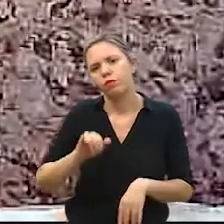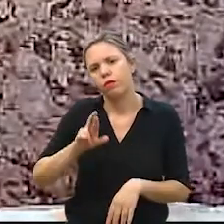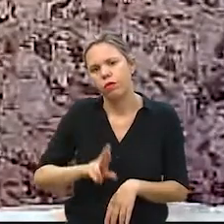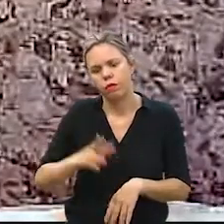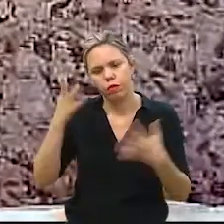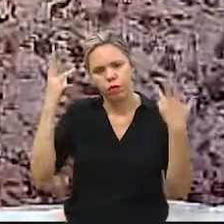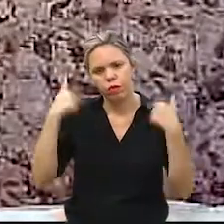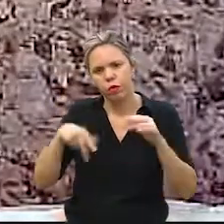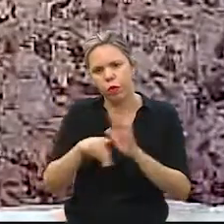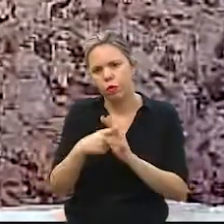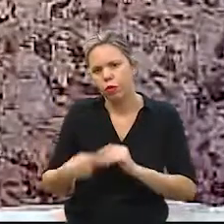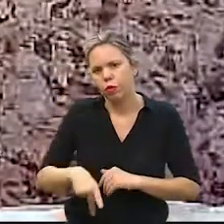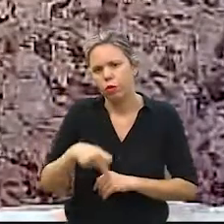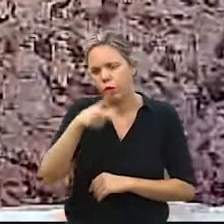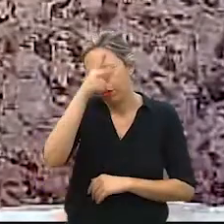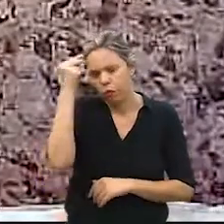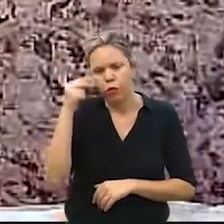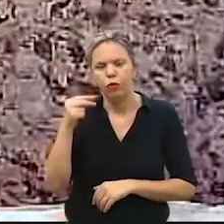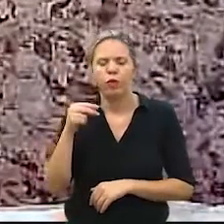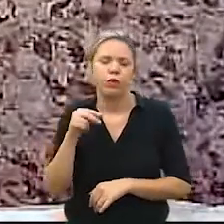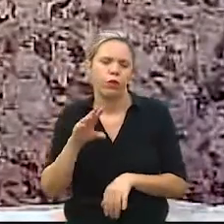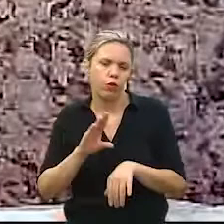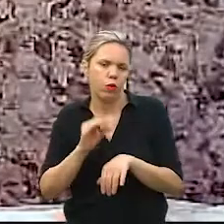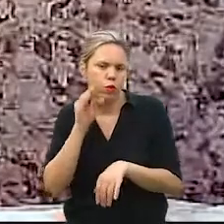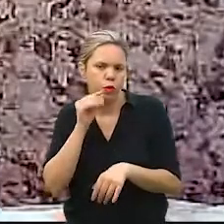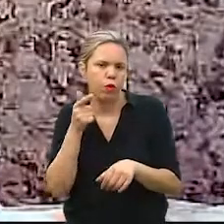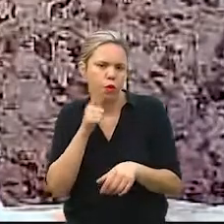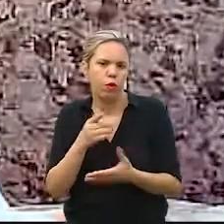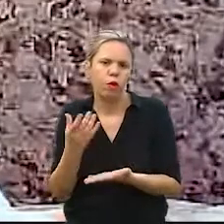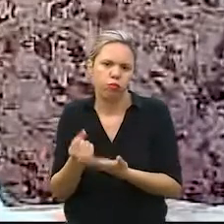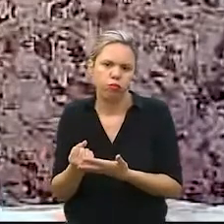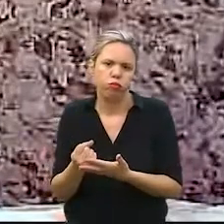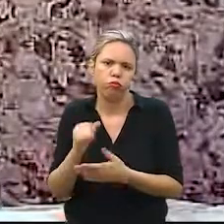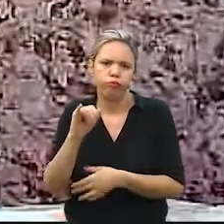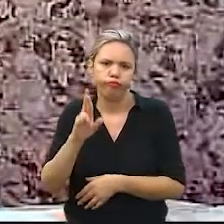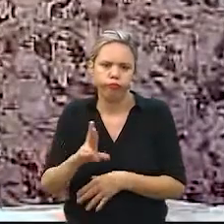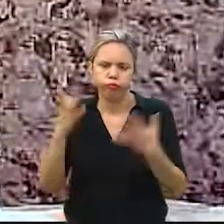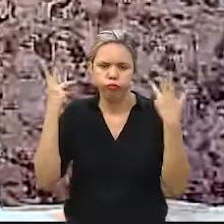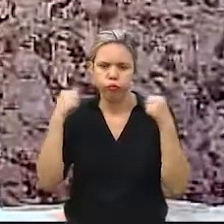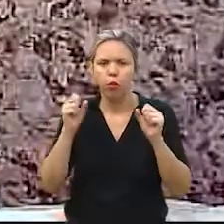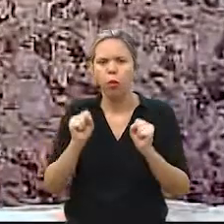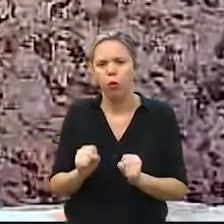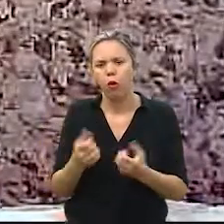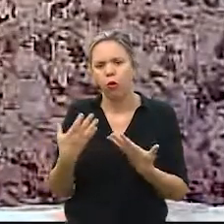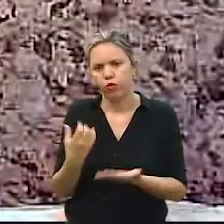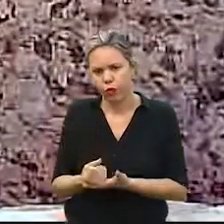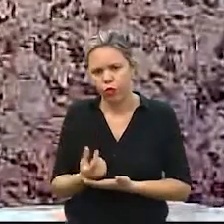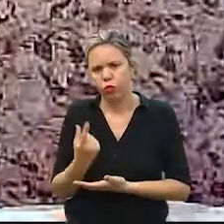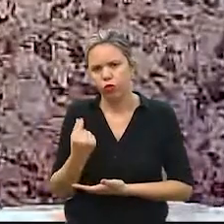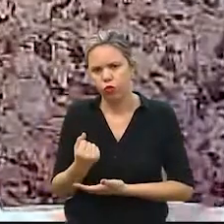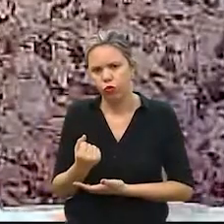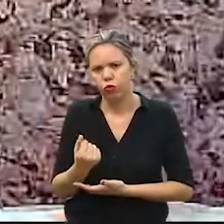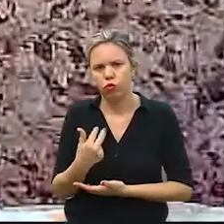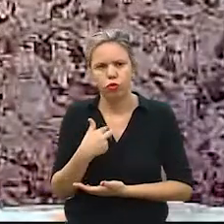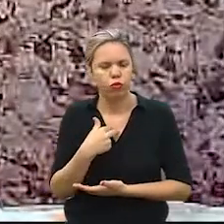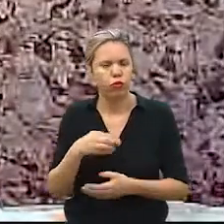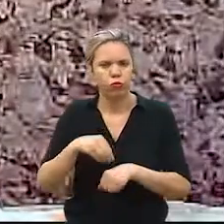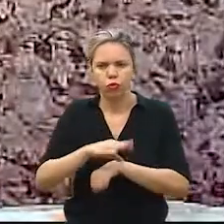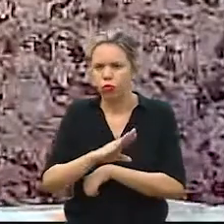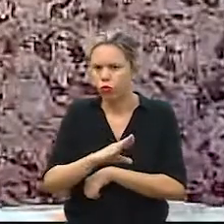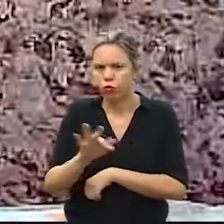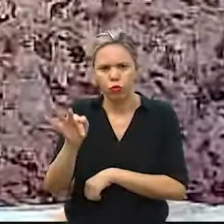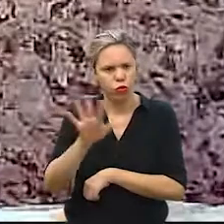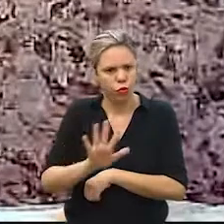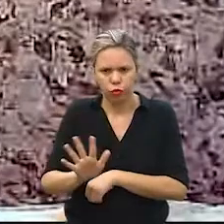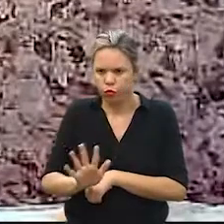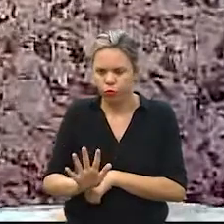funcionários é a própria prefeitura, ela retém esse imposto de renda, ela acaba podendo ficar com ele e não tem que transferir para o